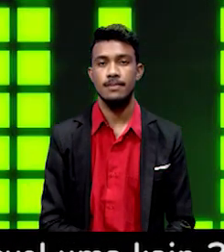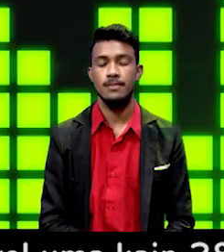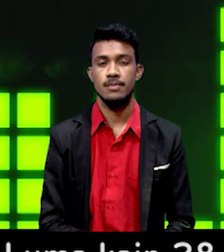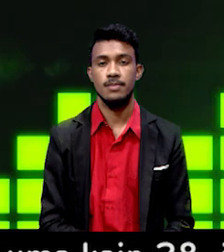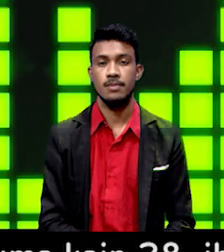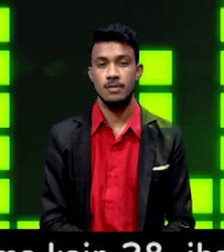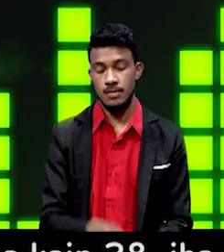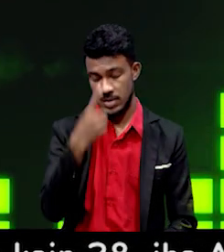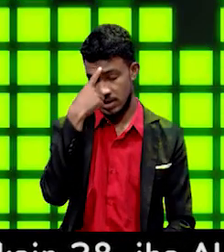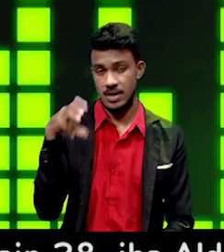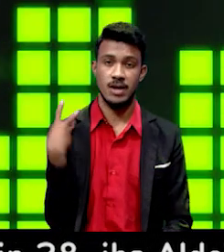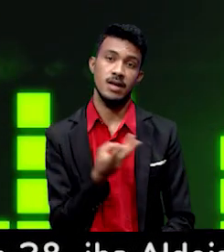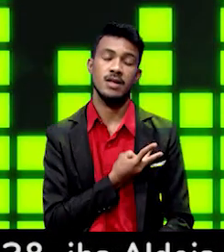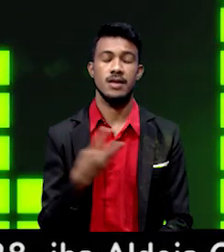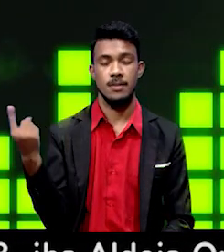Kita mantin na fatin be